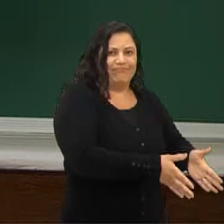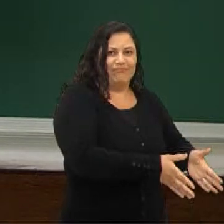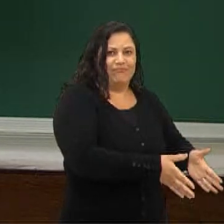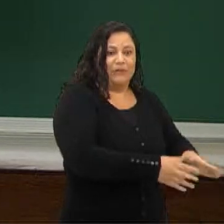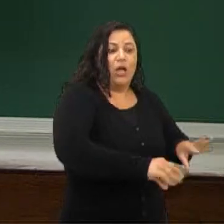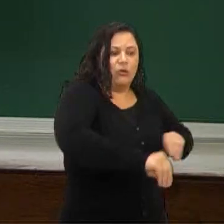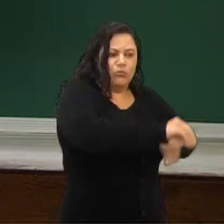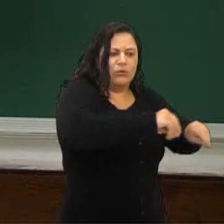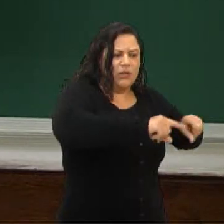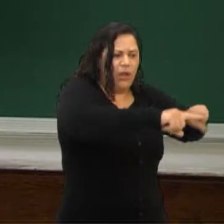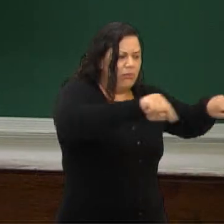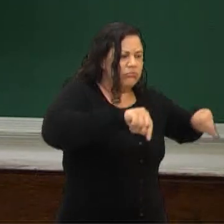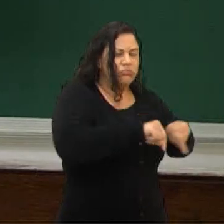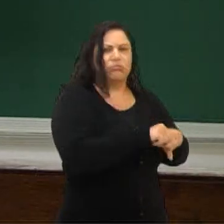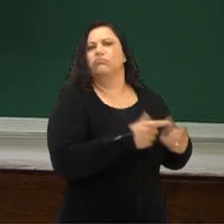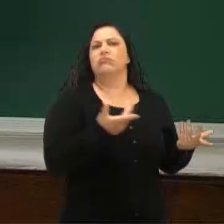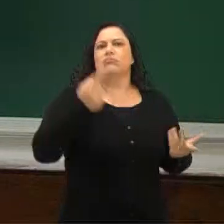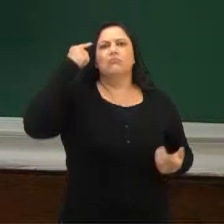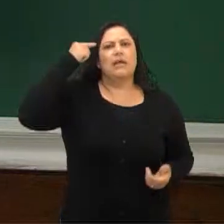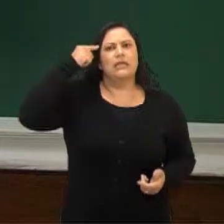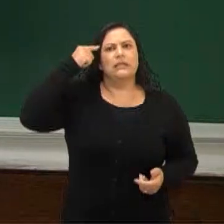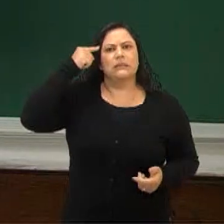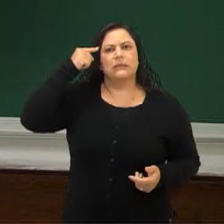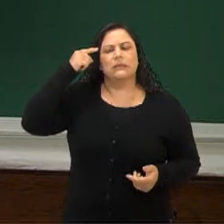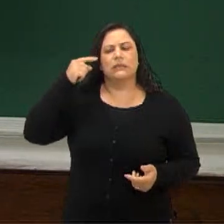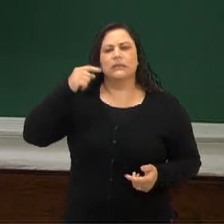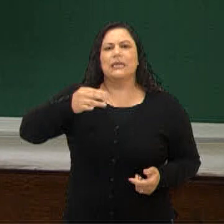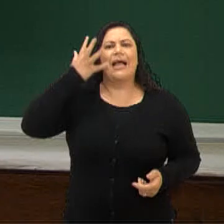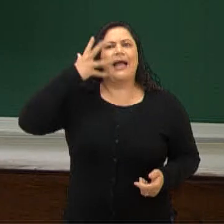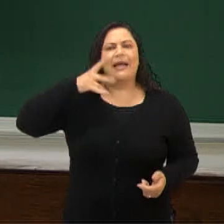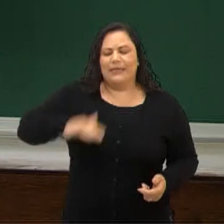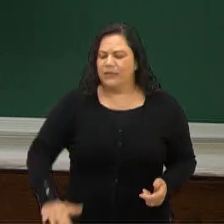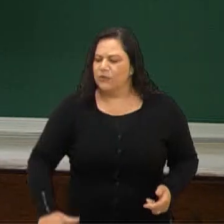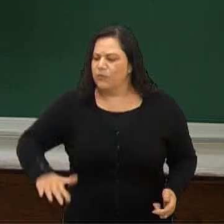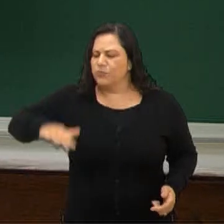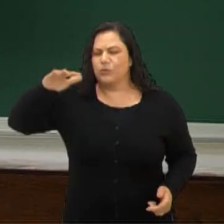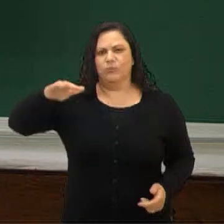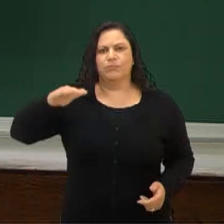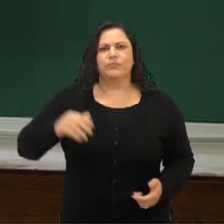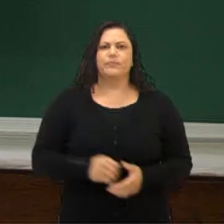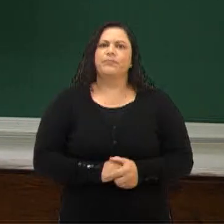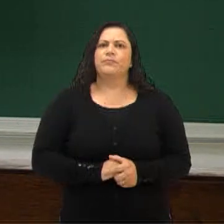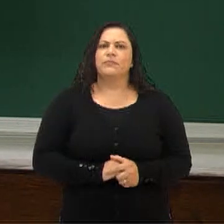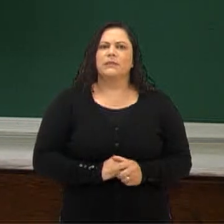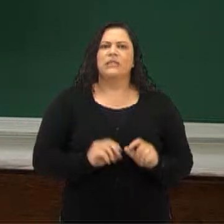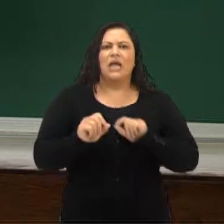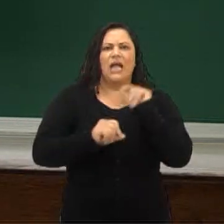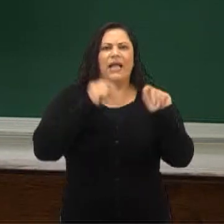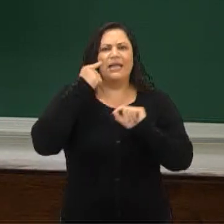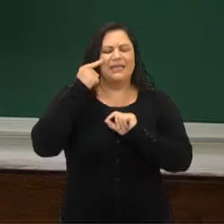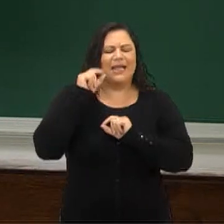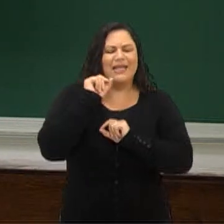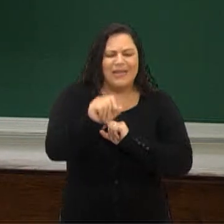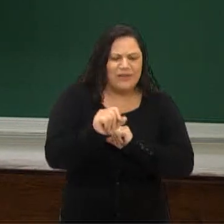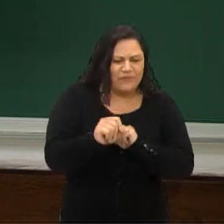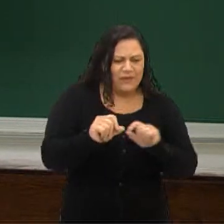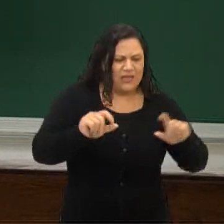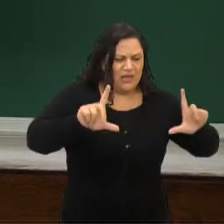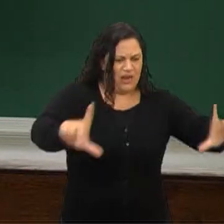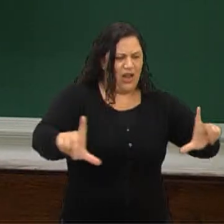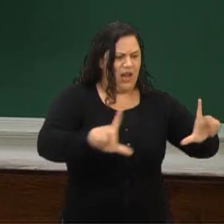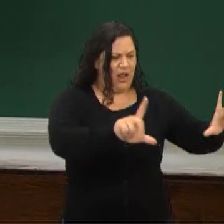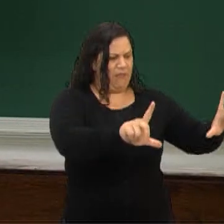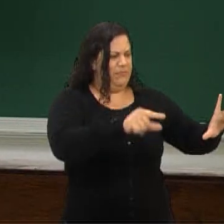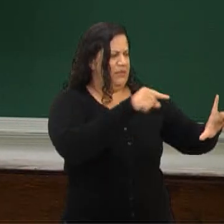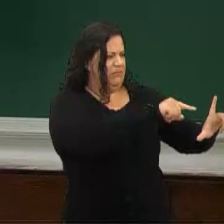seu quintal, jogando bolinha lá, tudo lá, aí chutava a bola, caía na lápide, aqui jaz Van Gogh. Né? Como é que